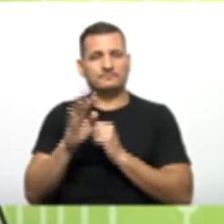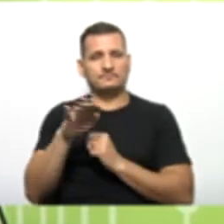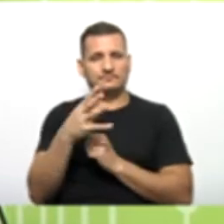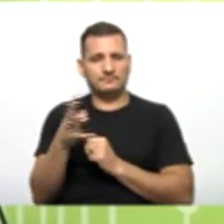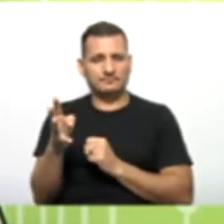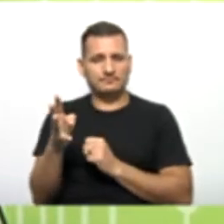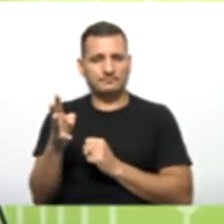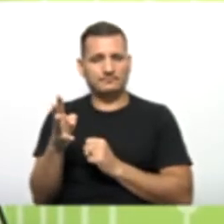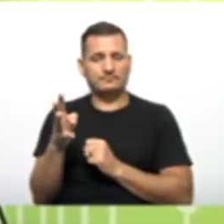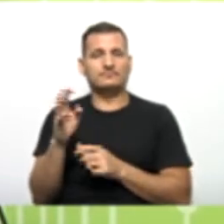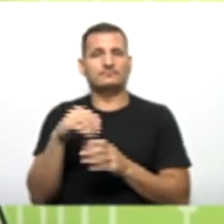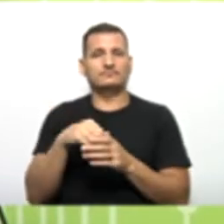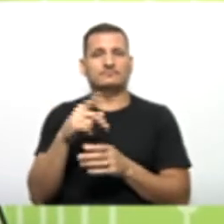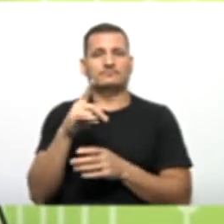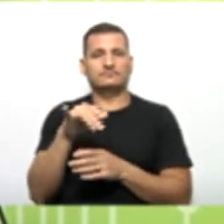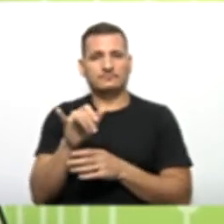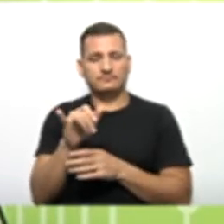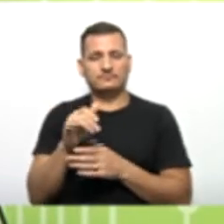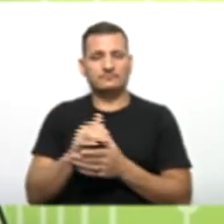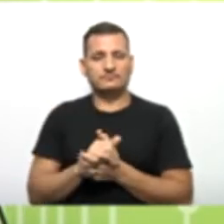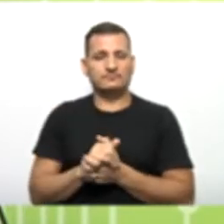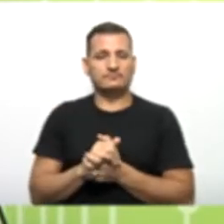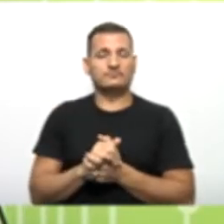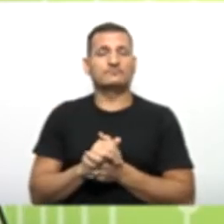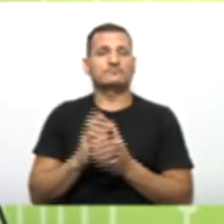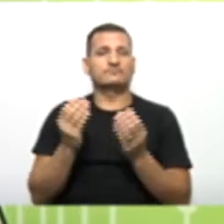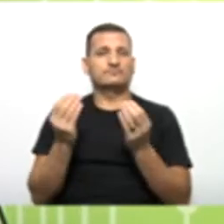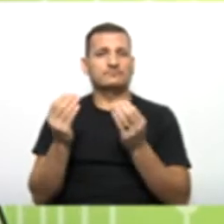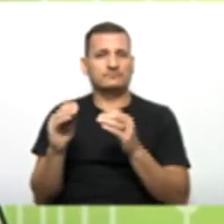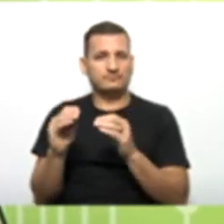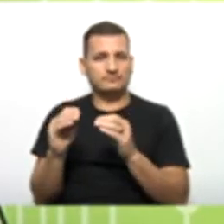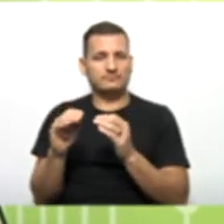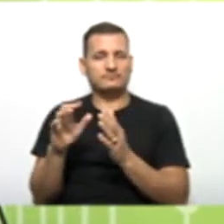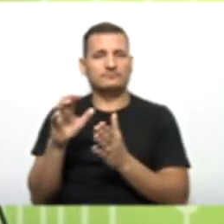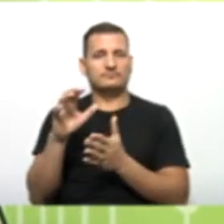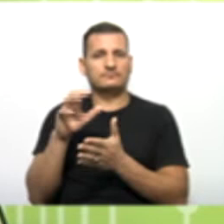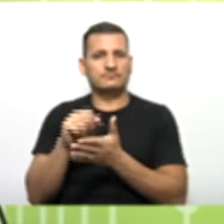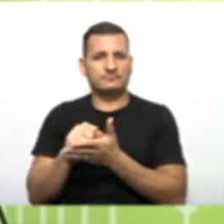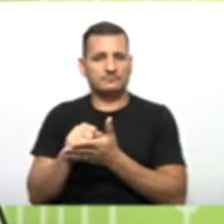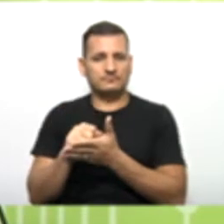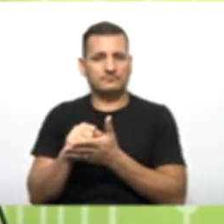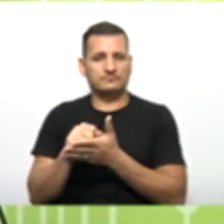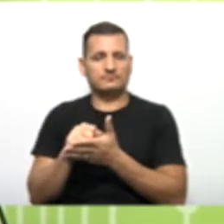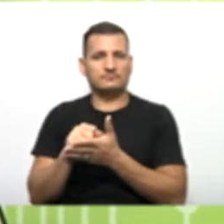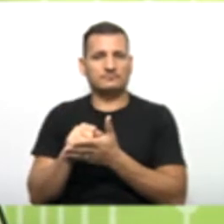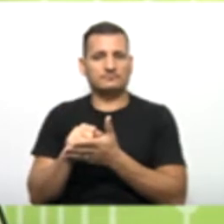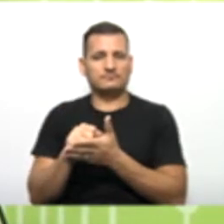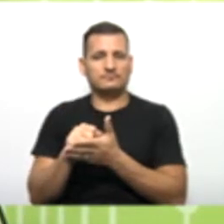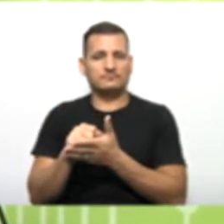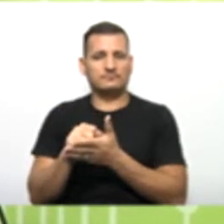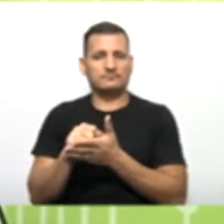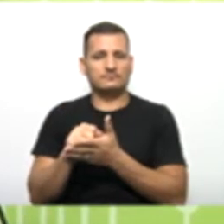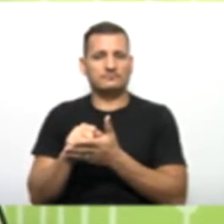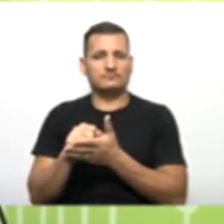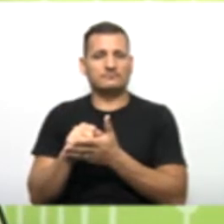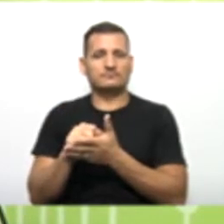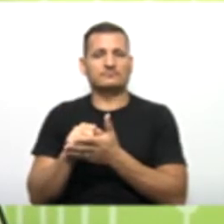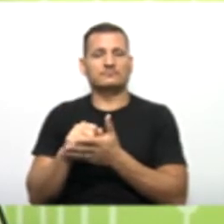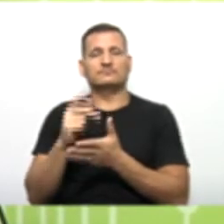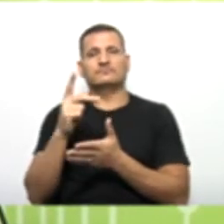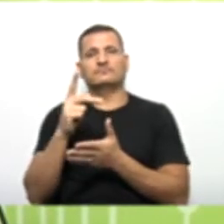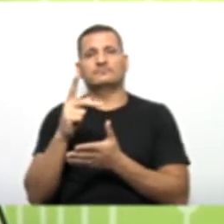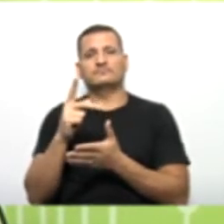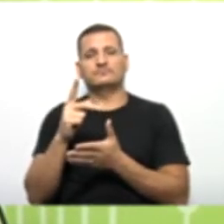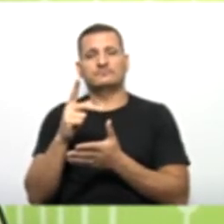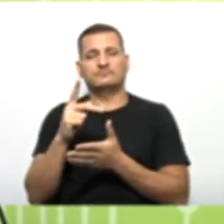com uma função dentro do pai adicionamos um registro nessa tabela através também